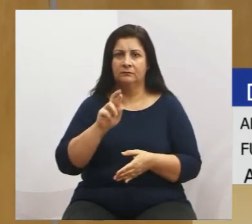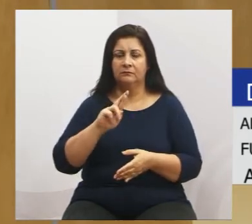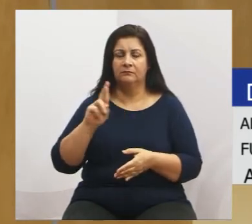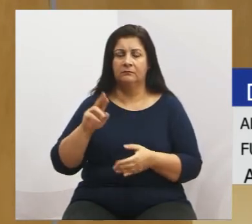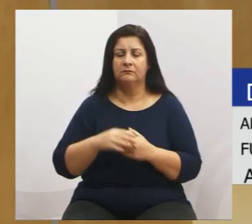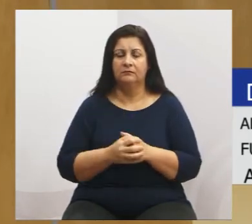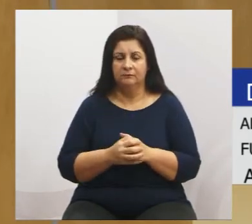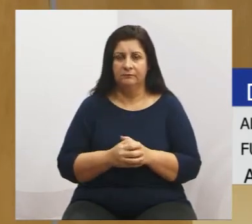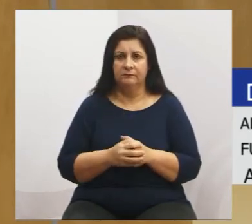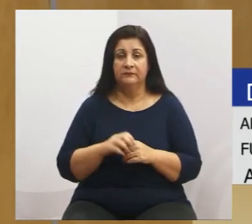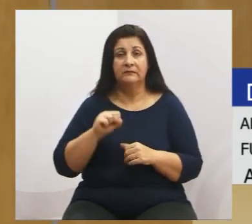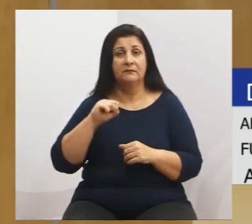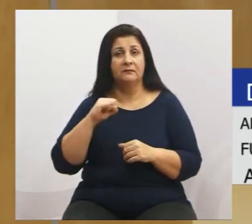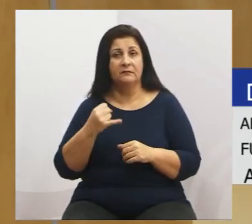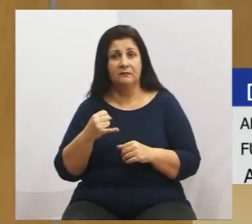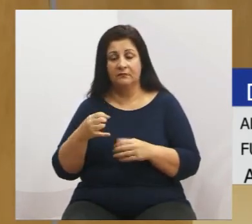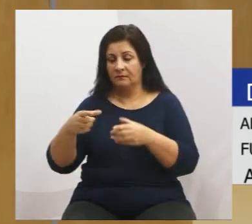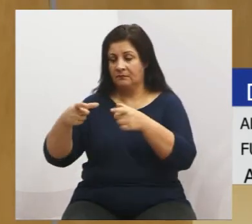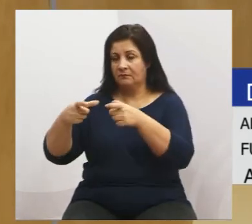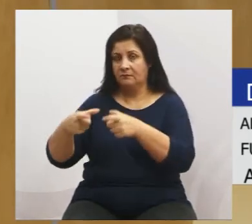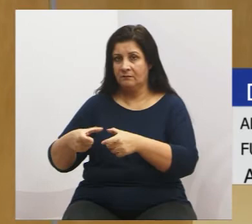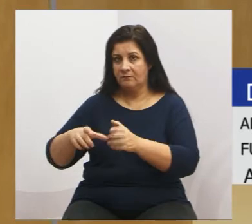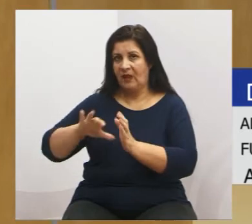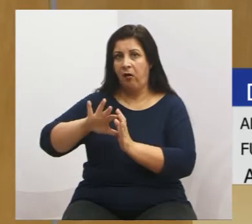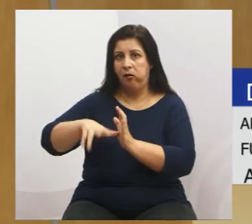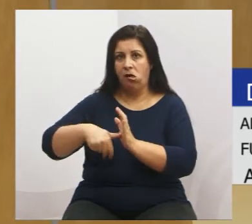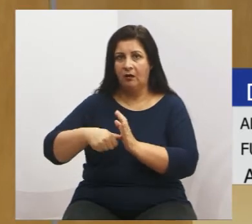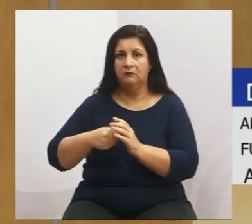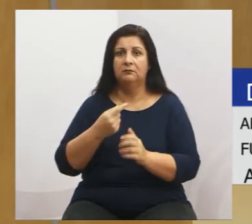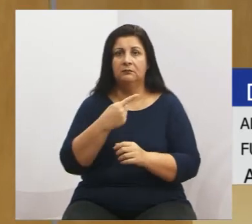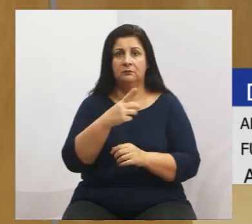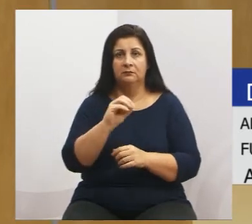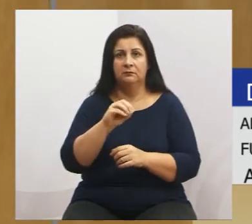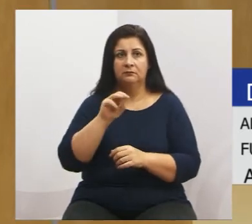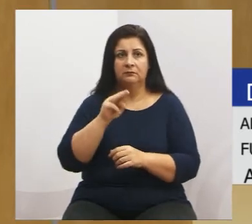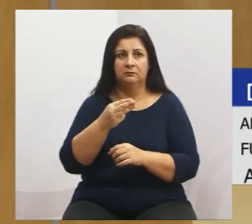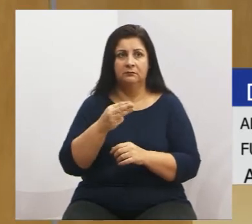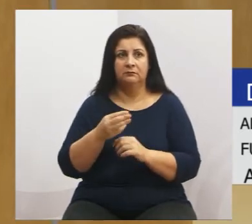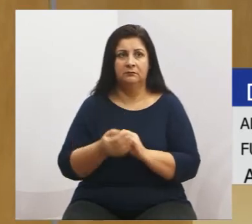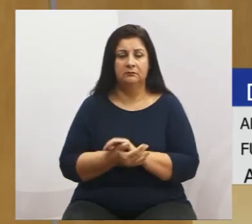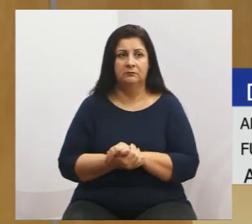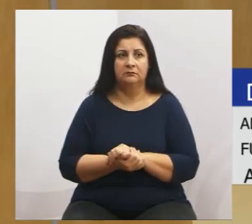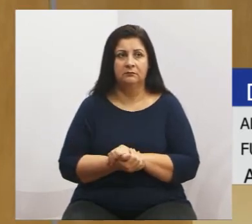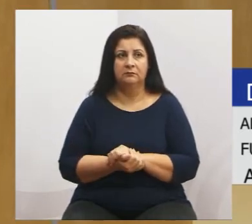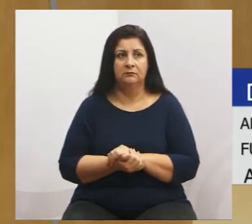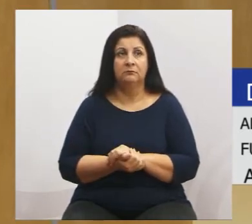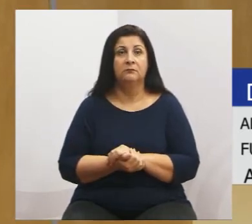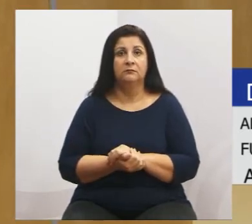10 milhões na Pró Lar, quantos?